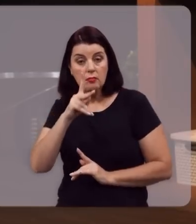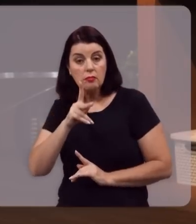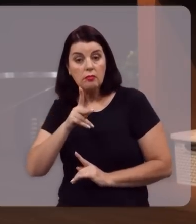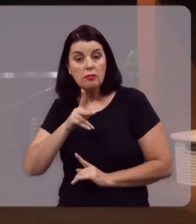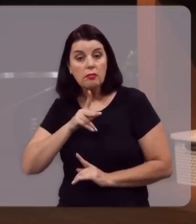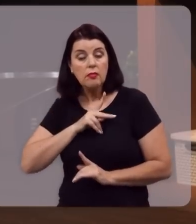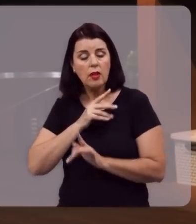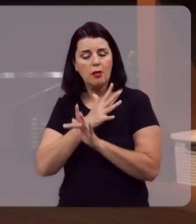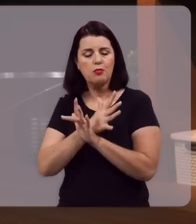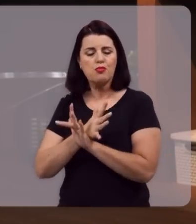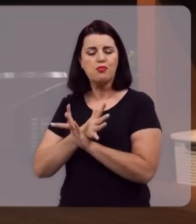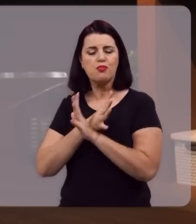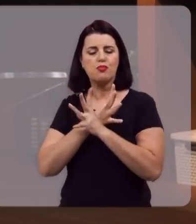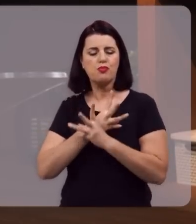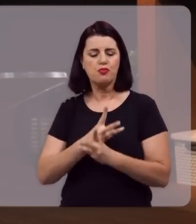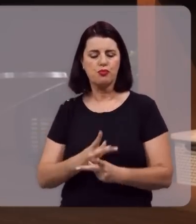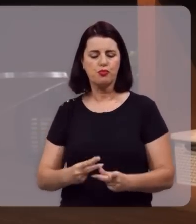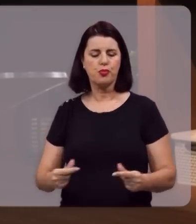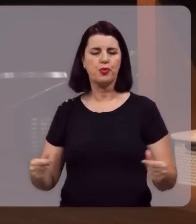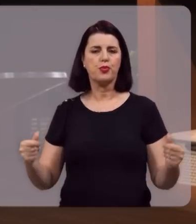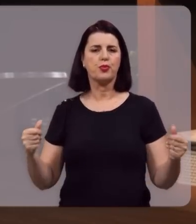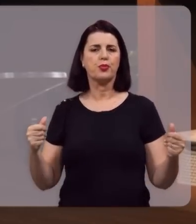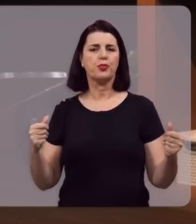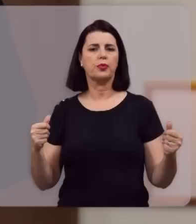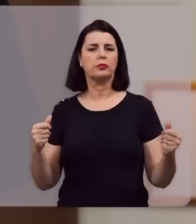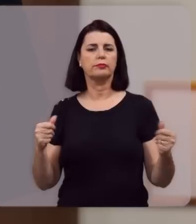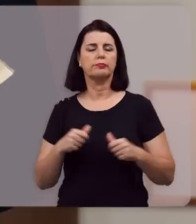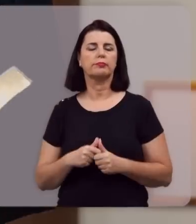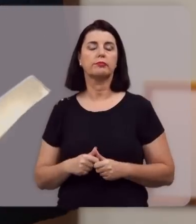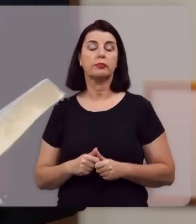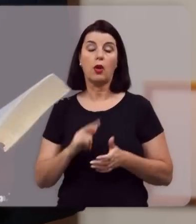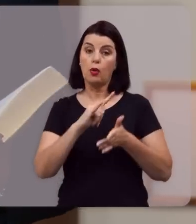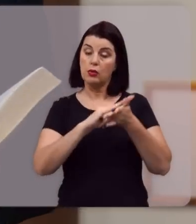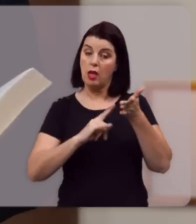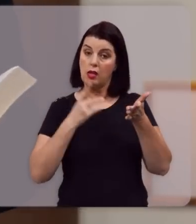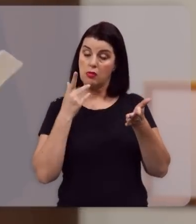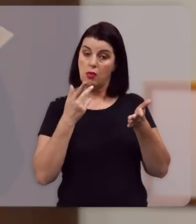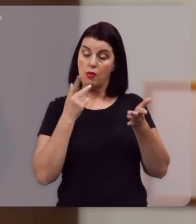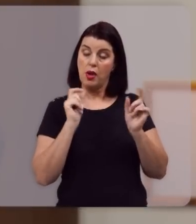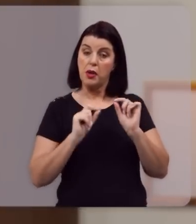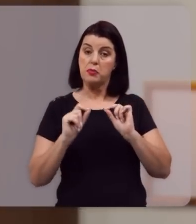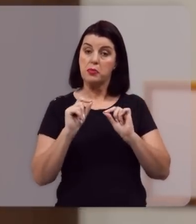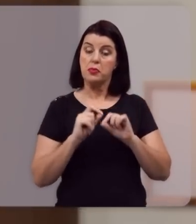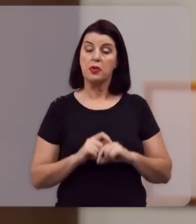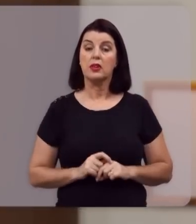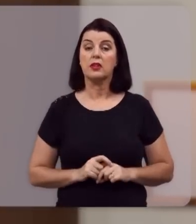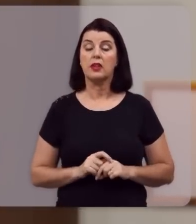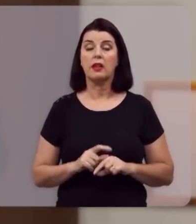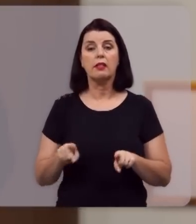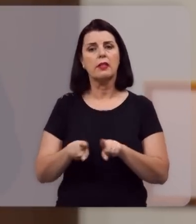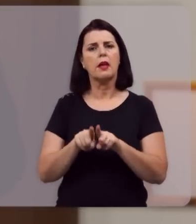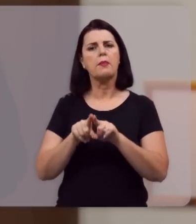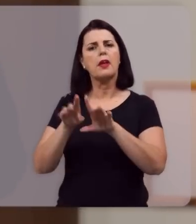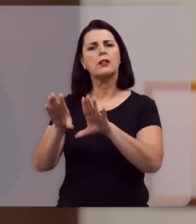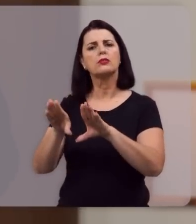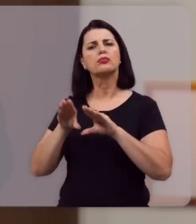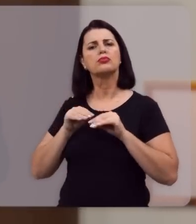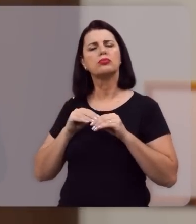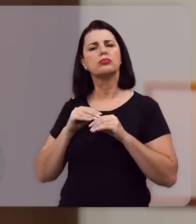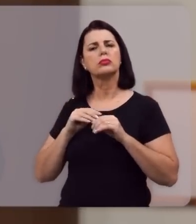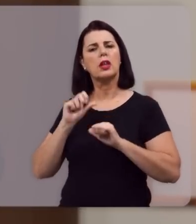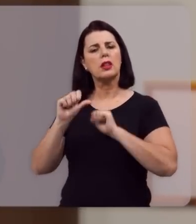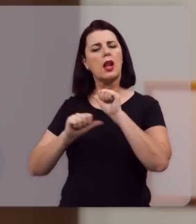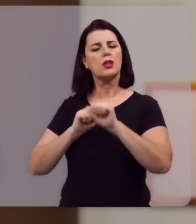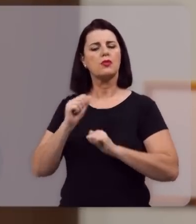mesmo se esvaziou. Mas o texto diz que ele se esvaziou e assumiu a forma